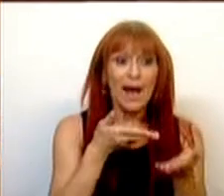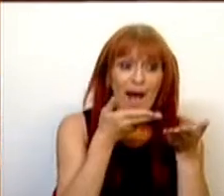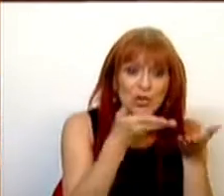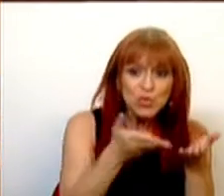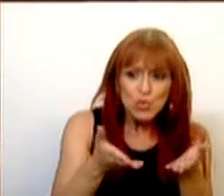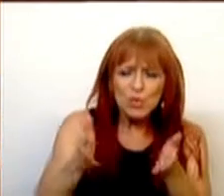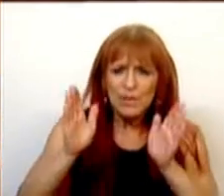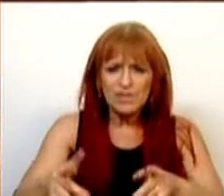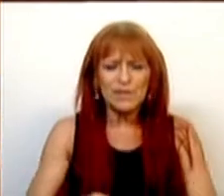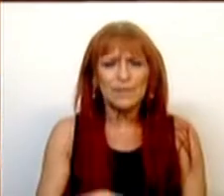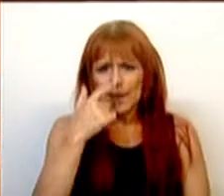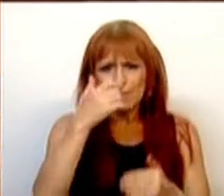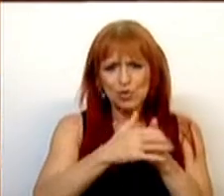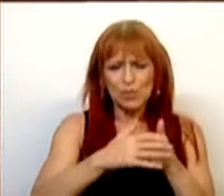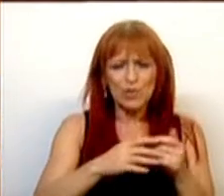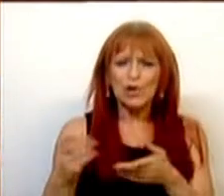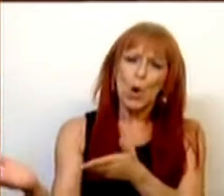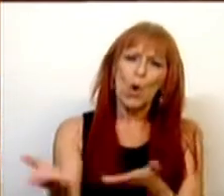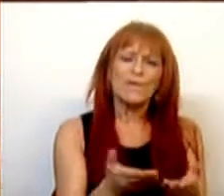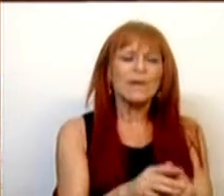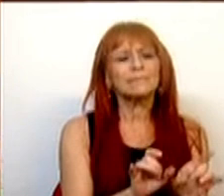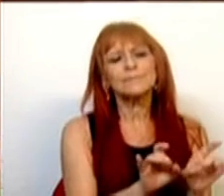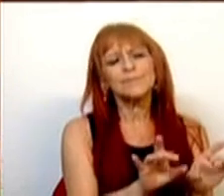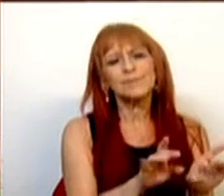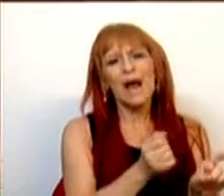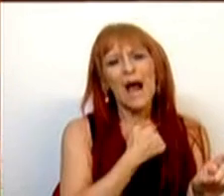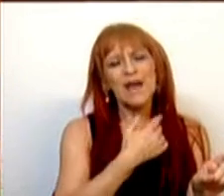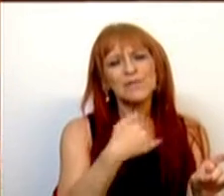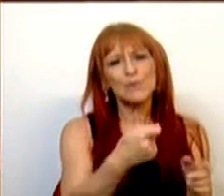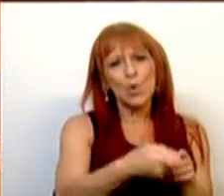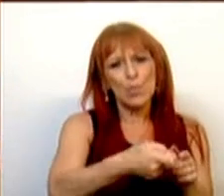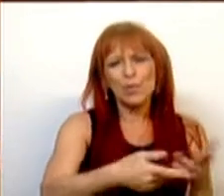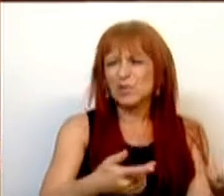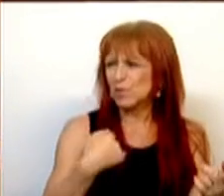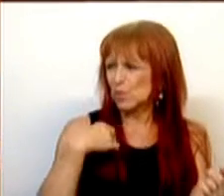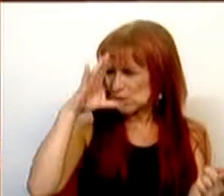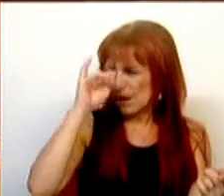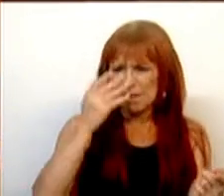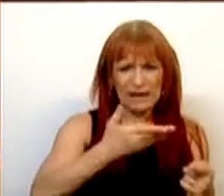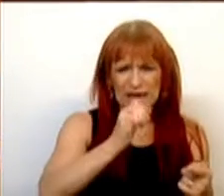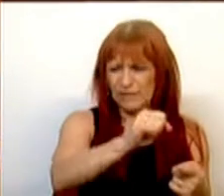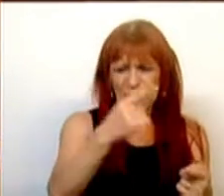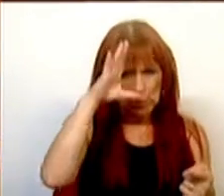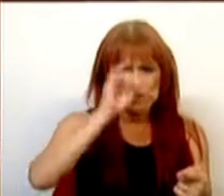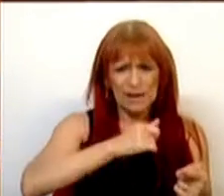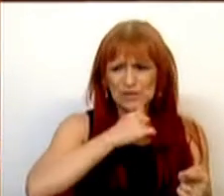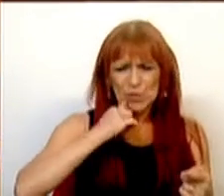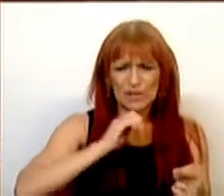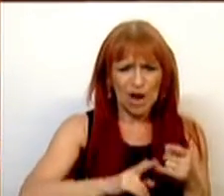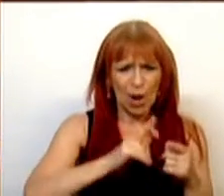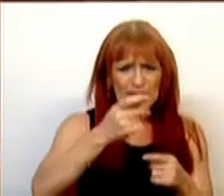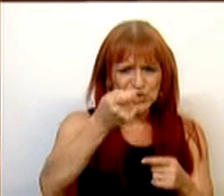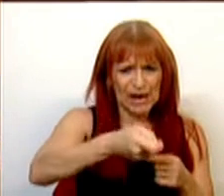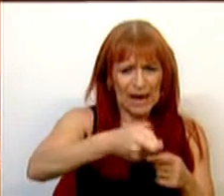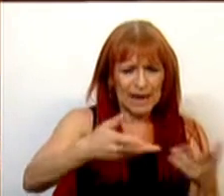mão. Temos idosos a serem convidados a sair das suas casas arrendadas sem conhecerem os seus direitos ou a sofrerem aumentos